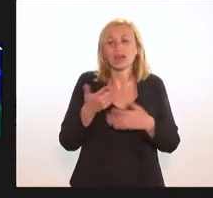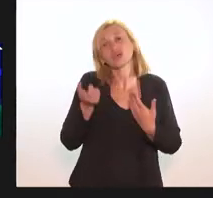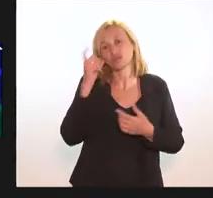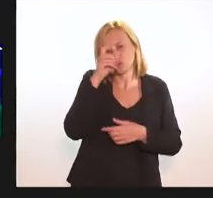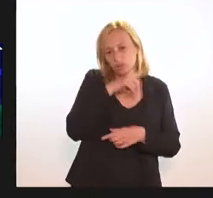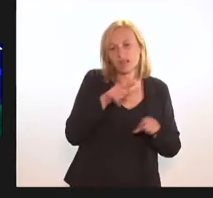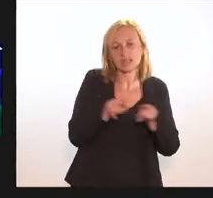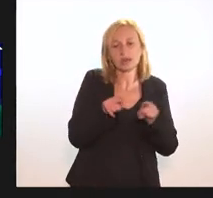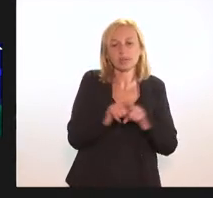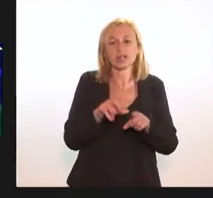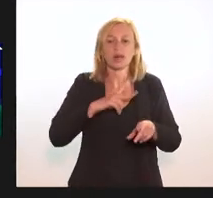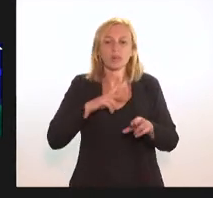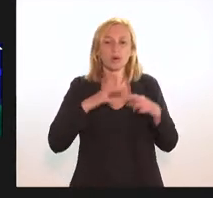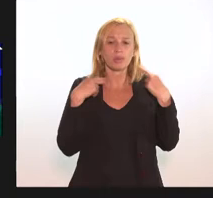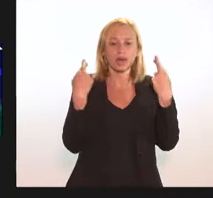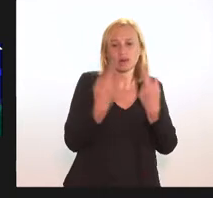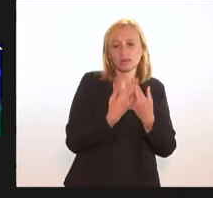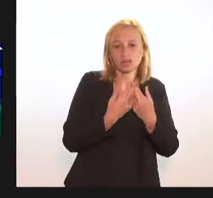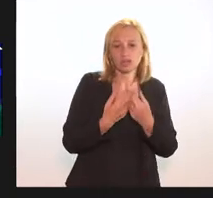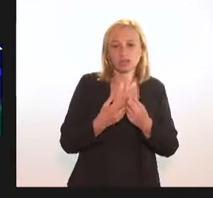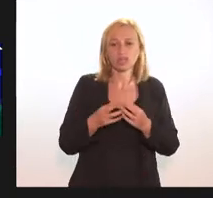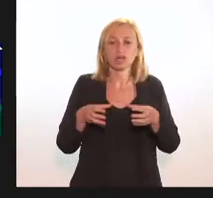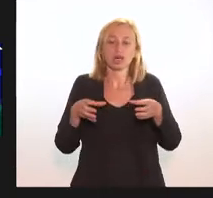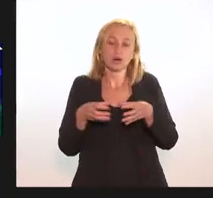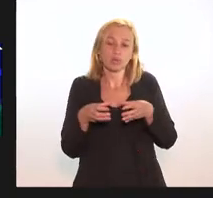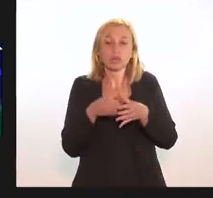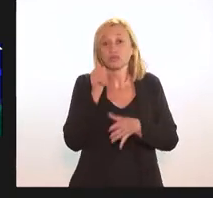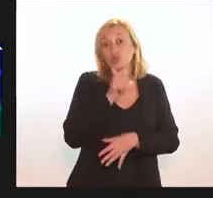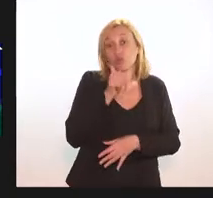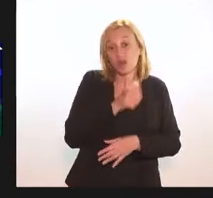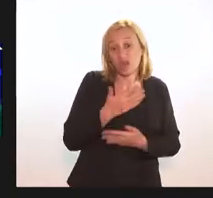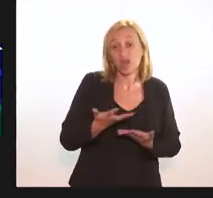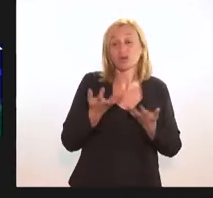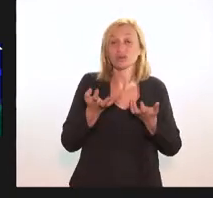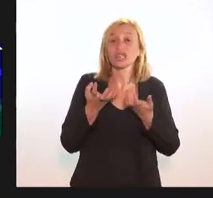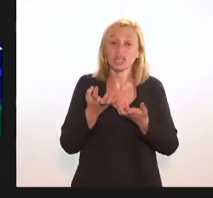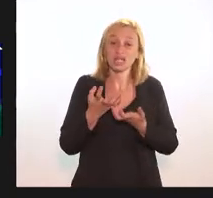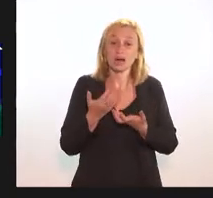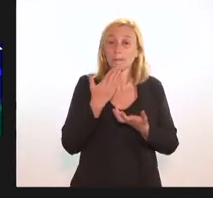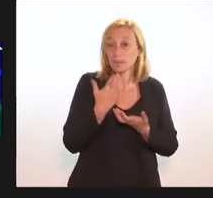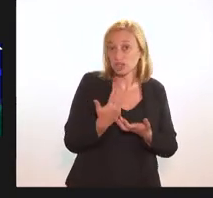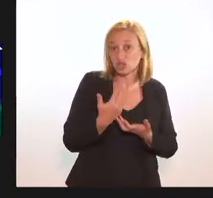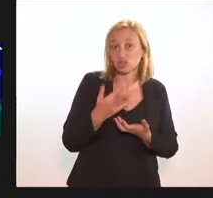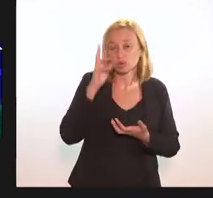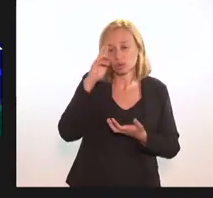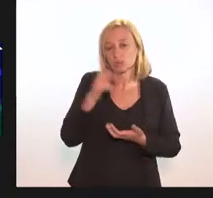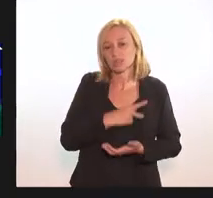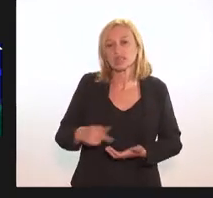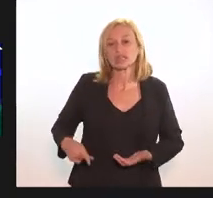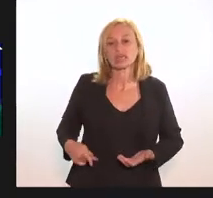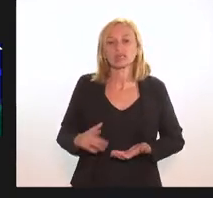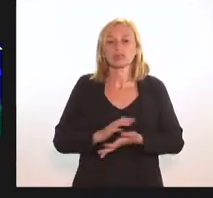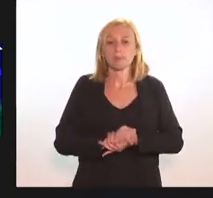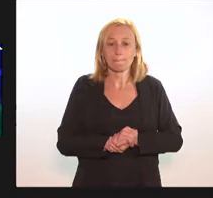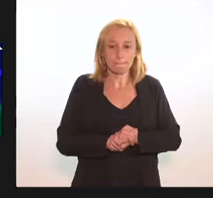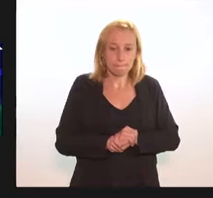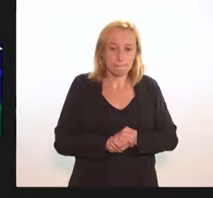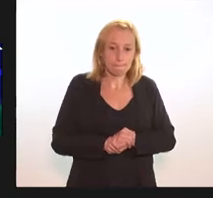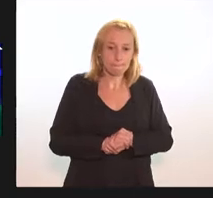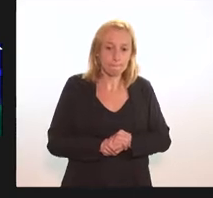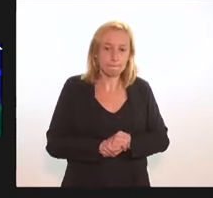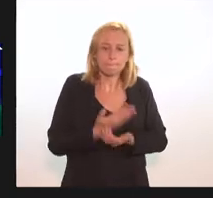dificuldade na própria reunião da Comissão de Mulheres. Então, queria pedir a Vossa Excelência